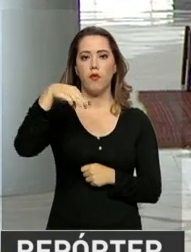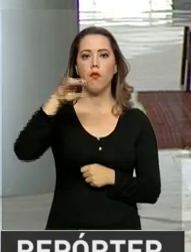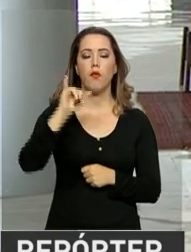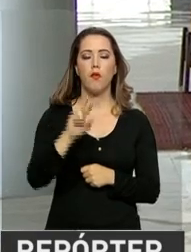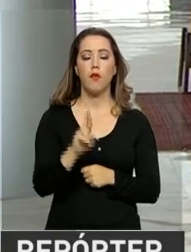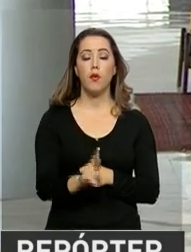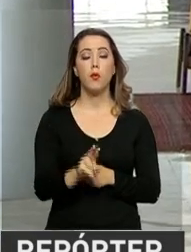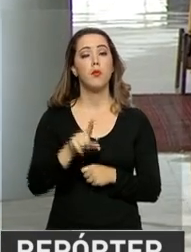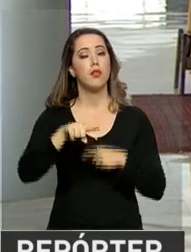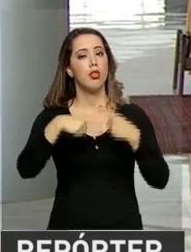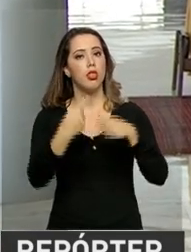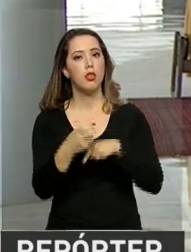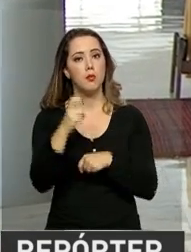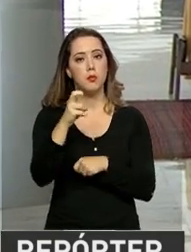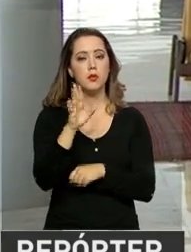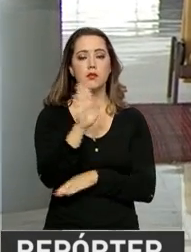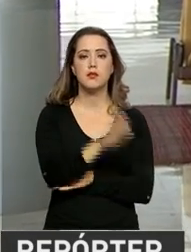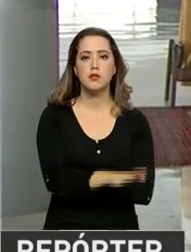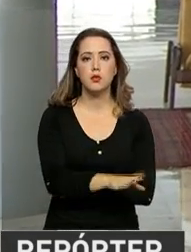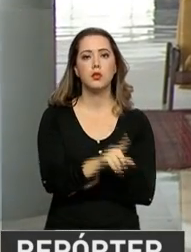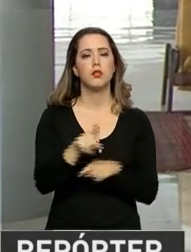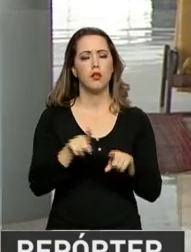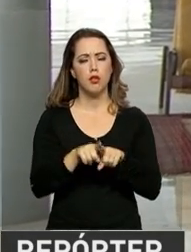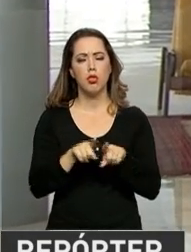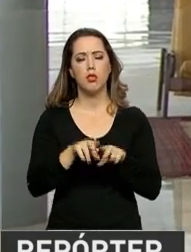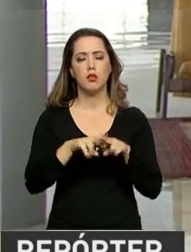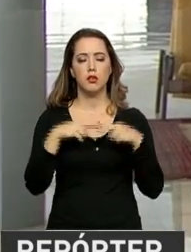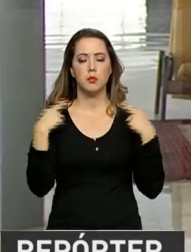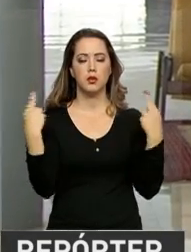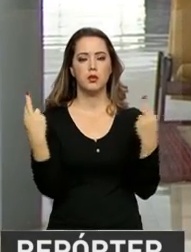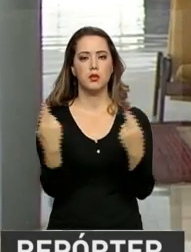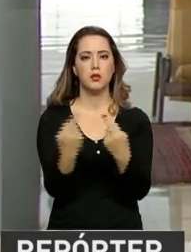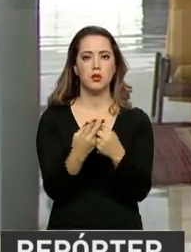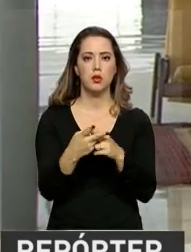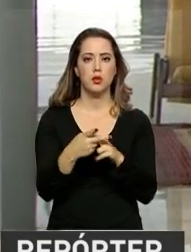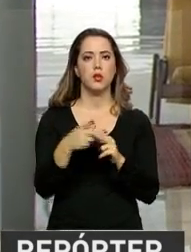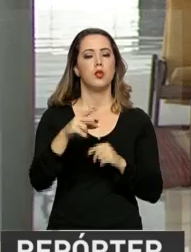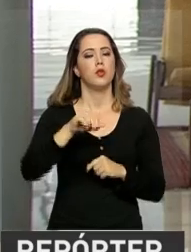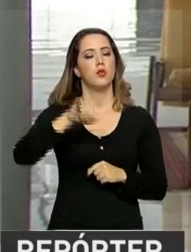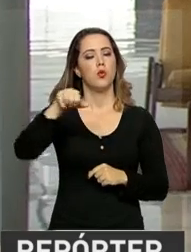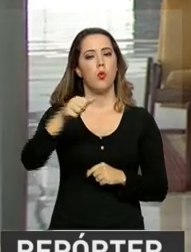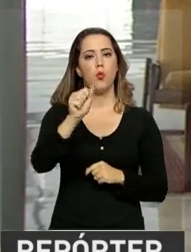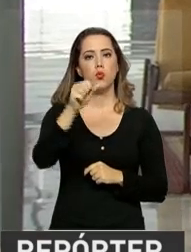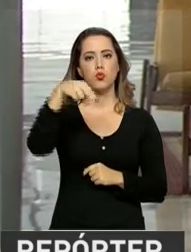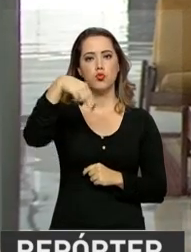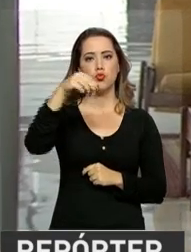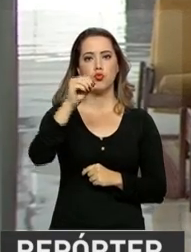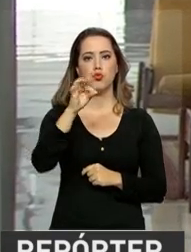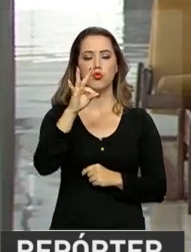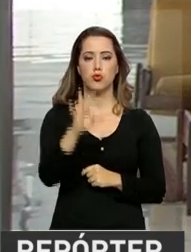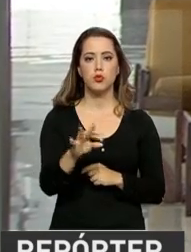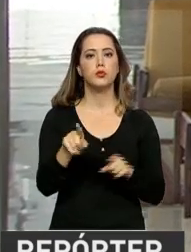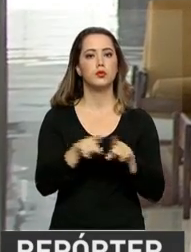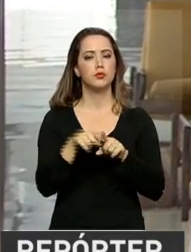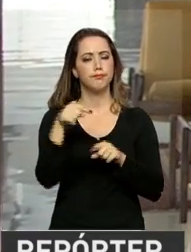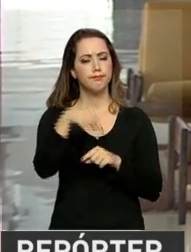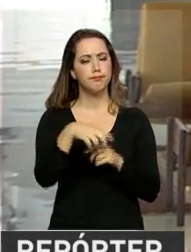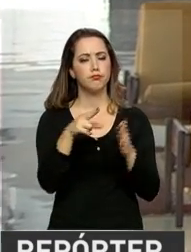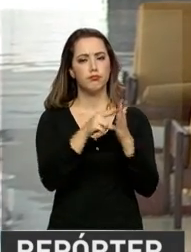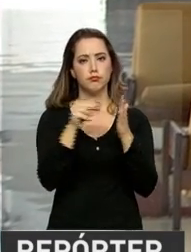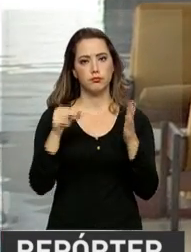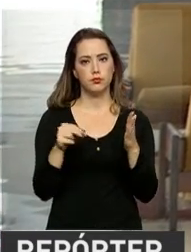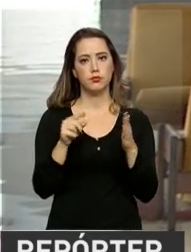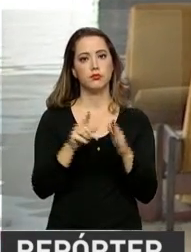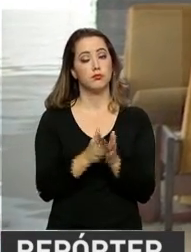5 da tarde o presidente interino tem reunião com o procurador-geral da República Rodrigo janou também aqui no Palácio do Planalto e olha